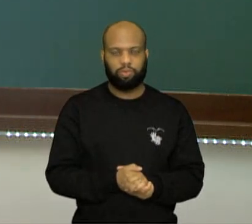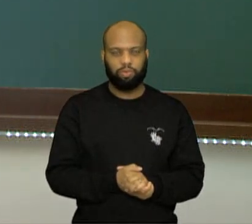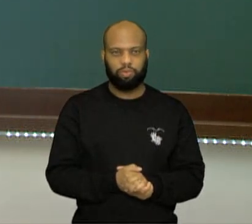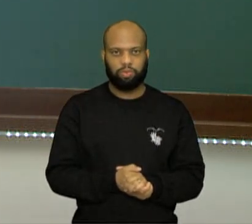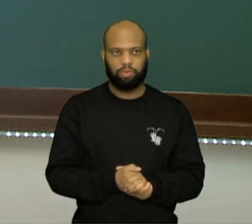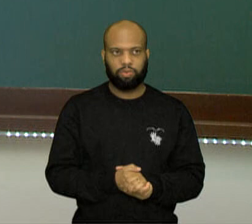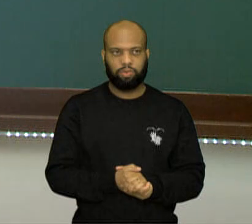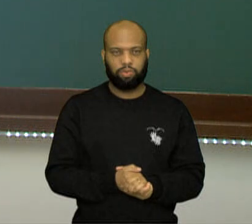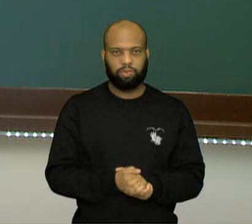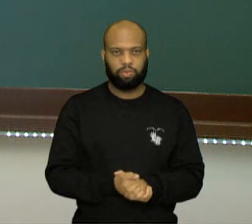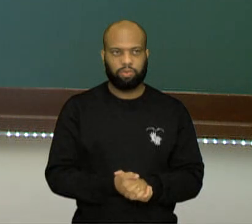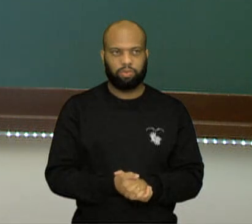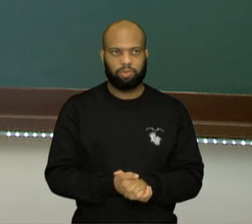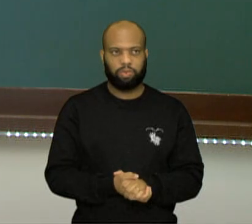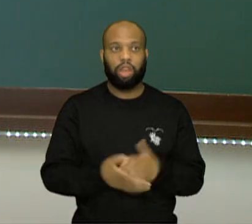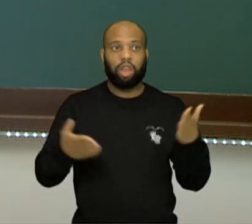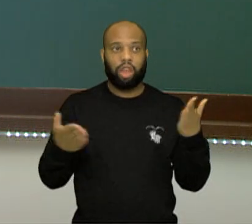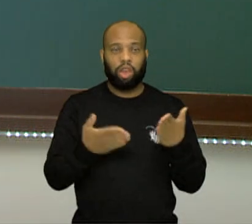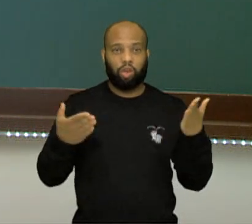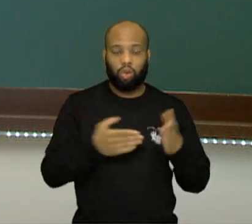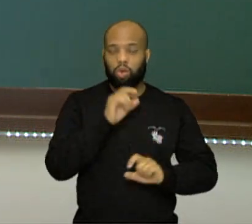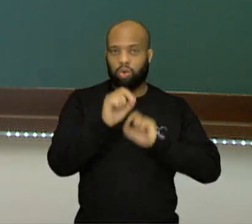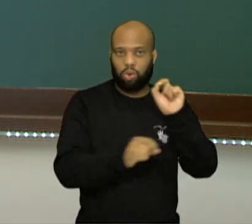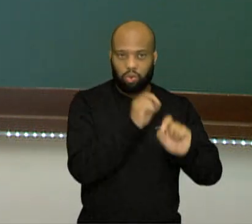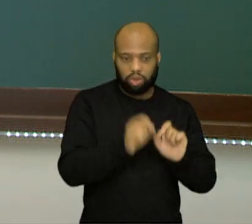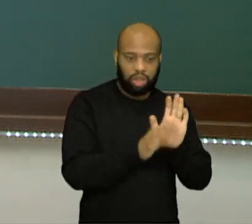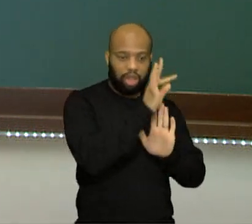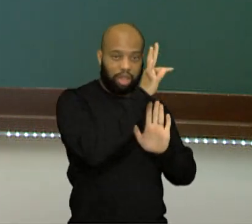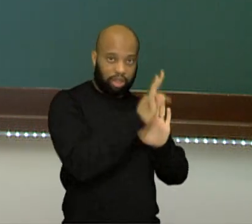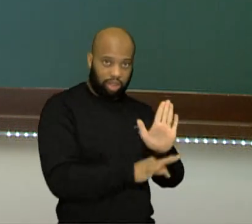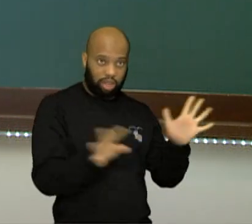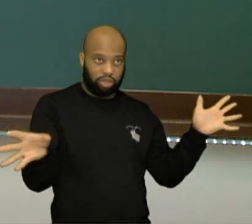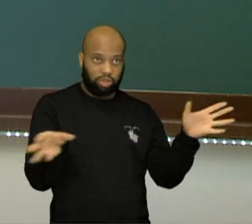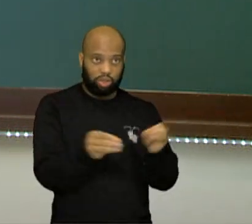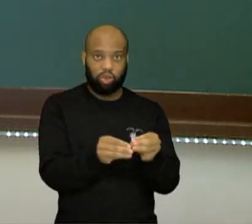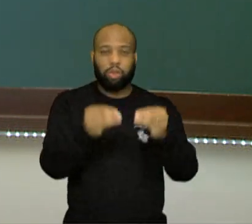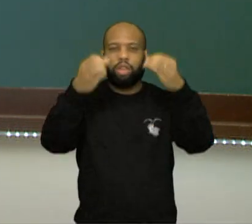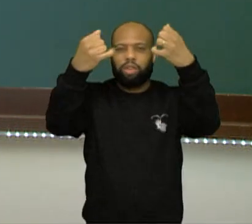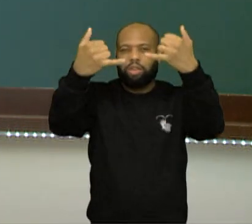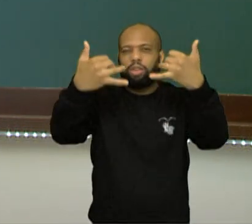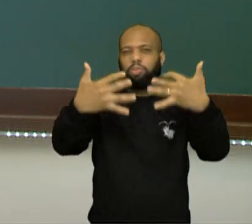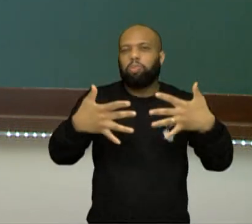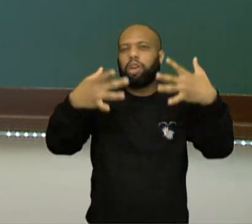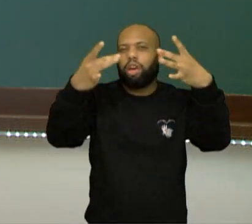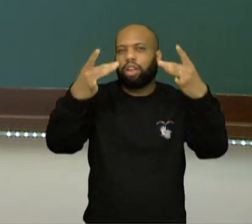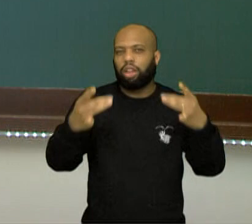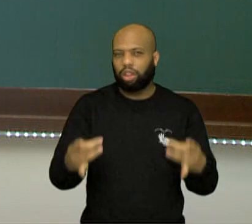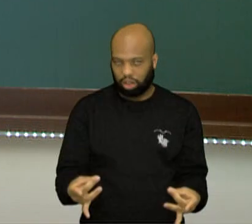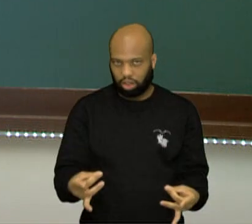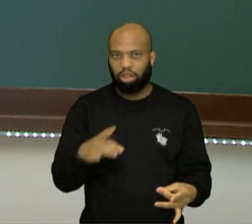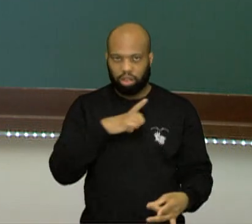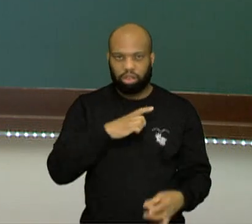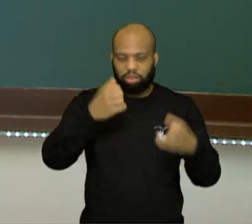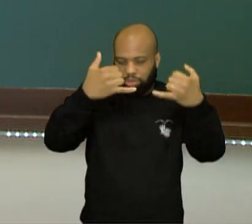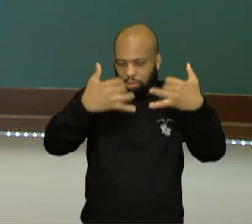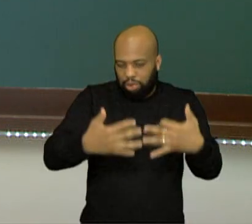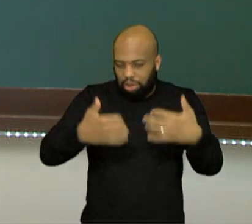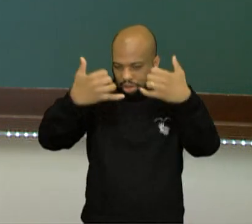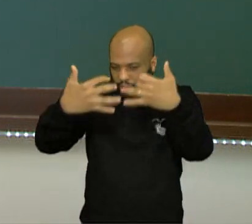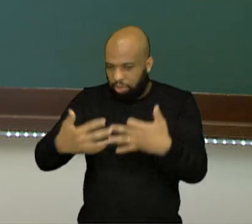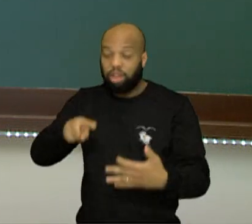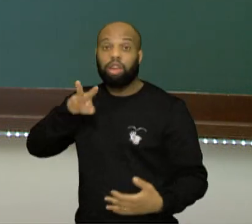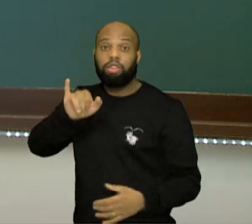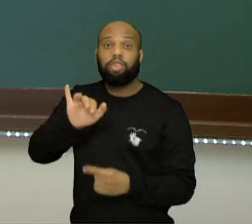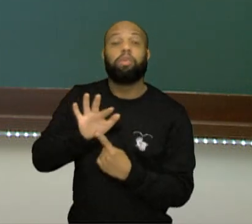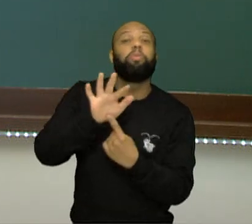Crítica. Agora sim, vamos para a descritiva. Na descritiva, nós temos o quê? Nós não vamos ter essas opiniões, vai só apresentar